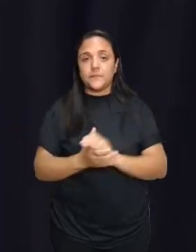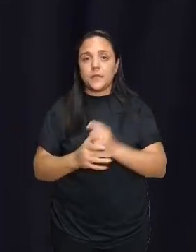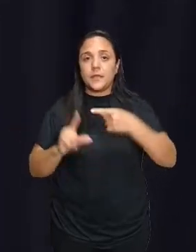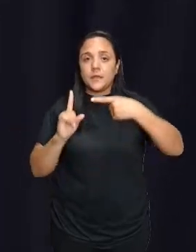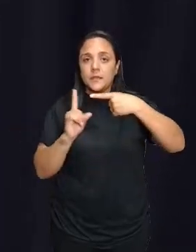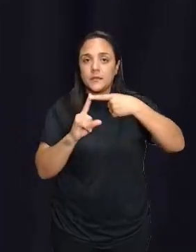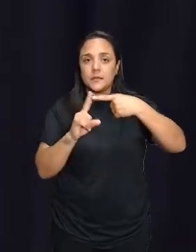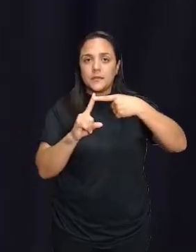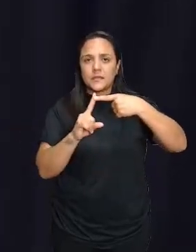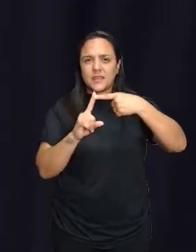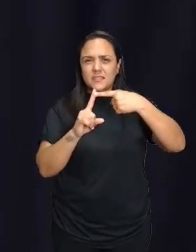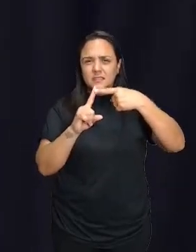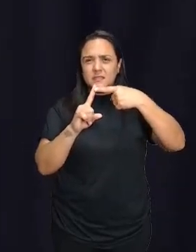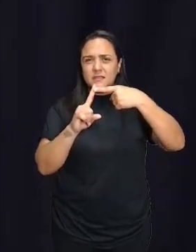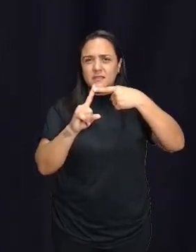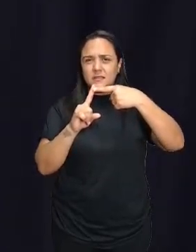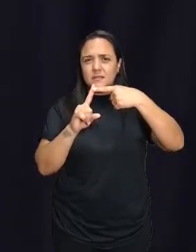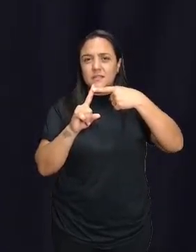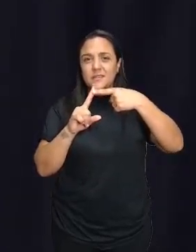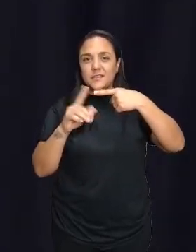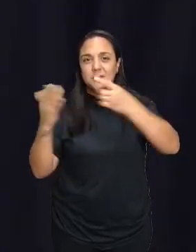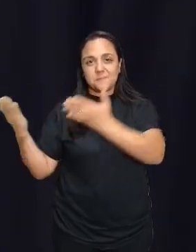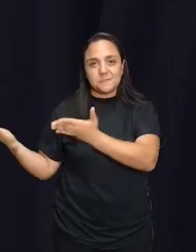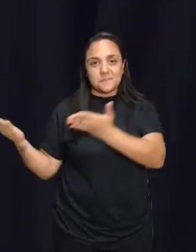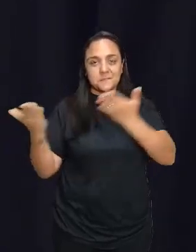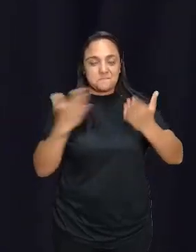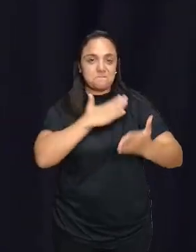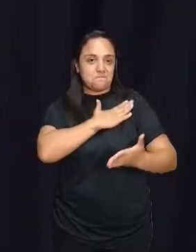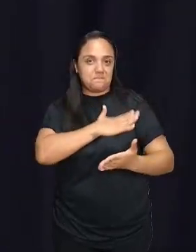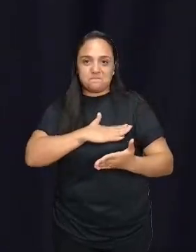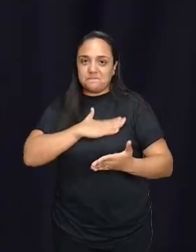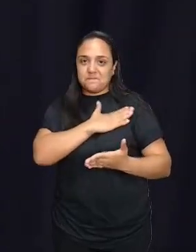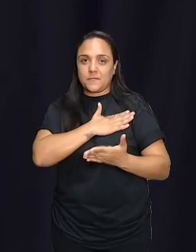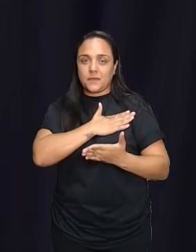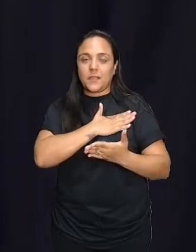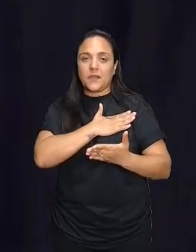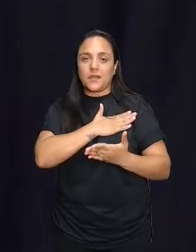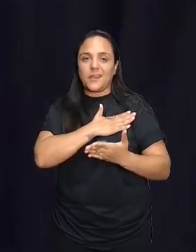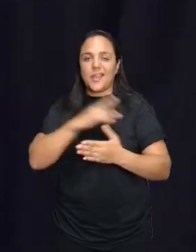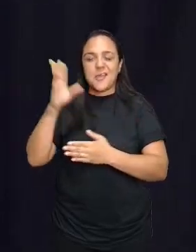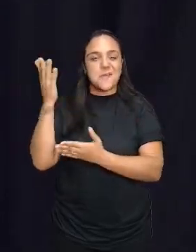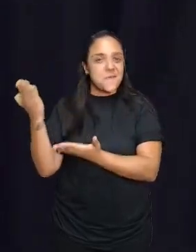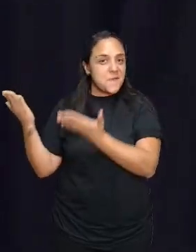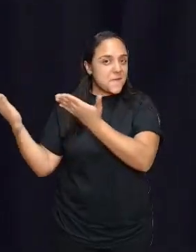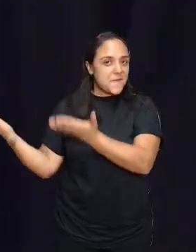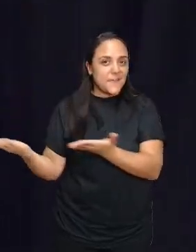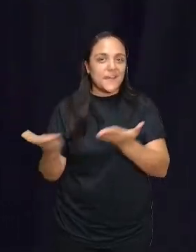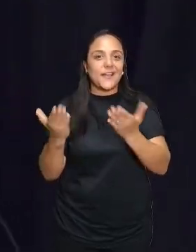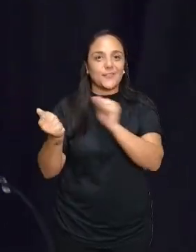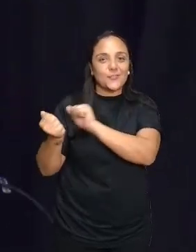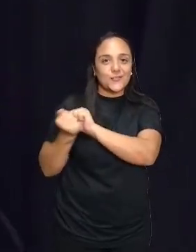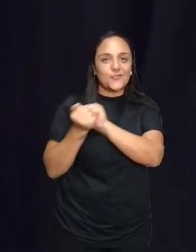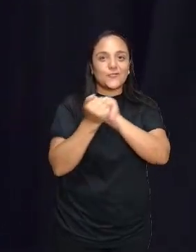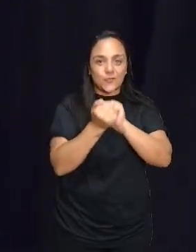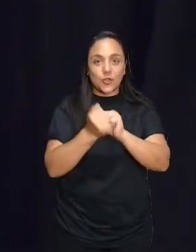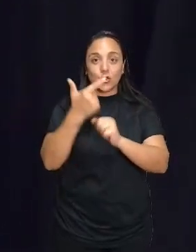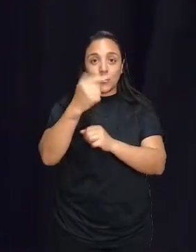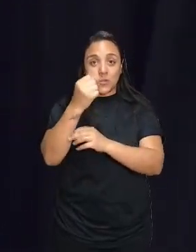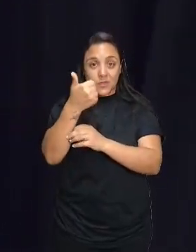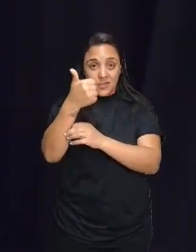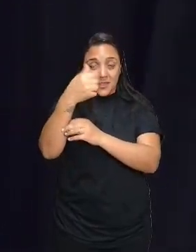é o Maurice Tivac, que eu tenho o maior prazer em apresentar, porque ele foi o meu lever. Ele entrou no Lab de